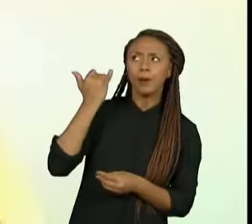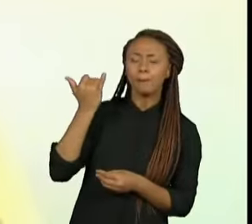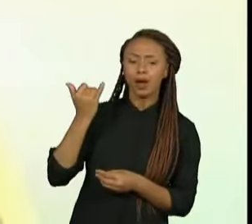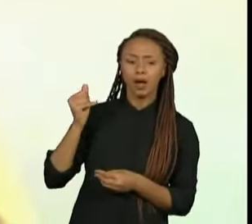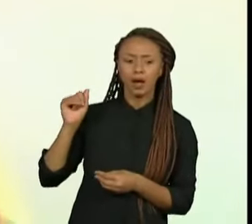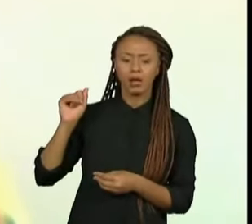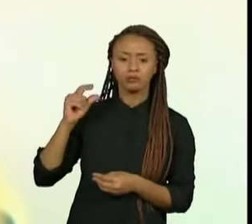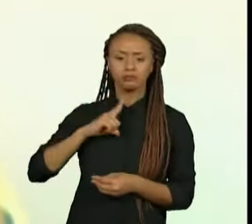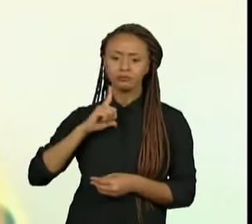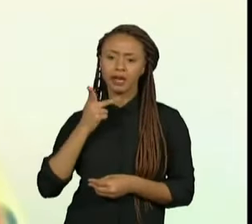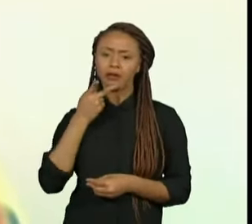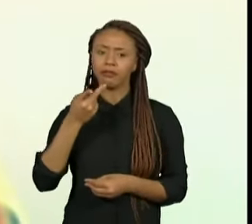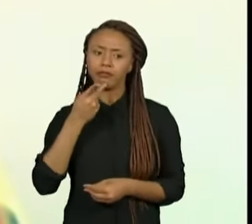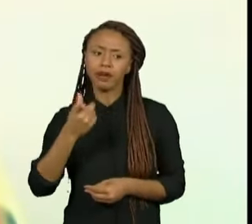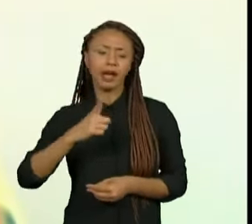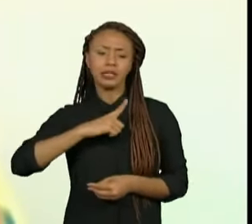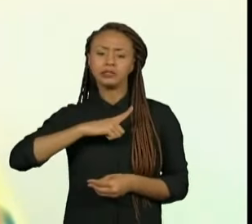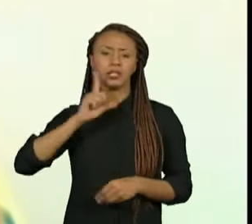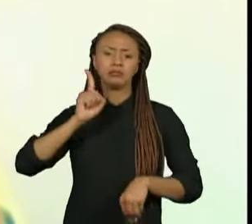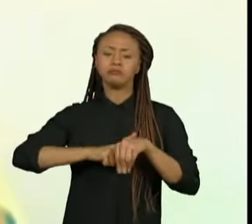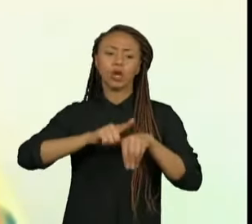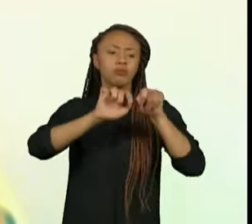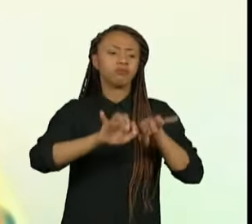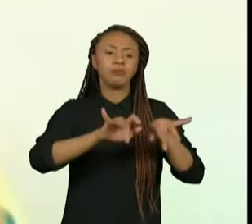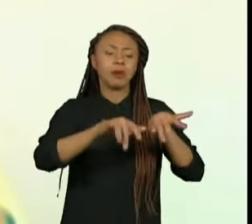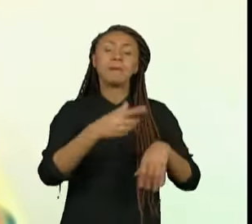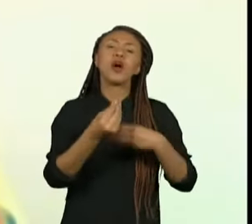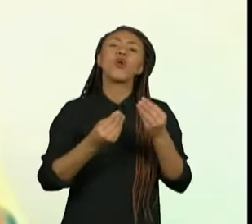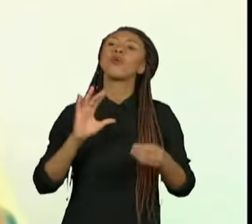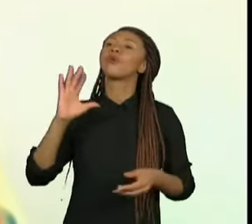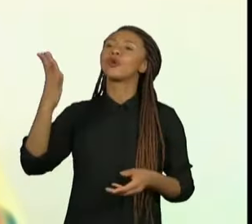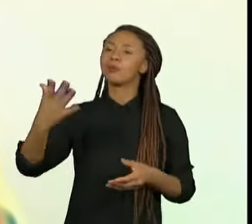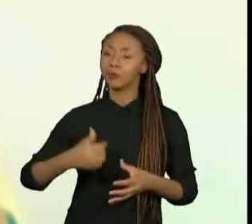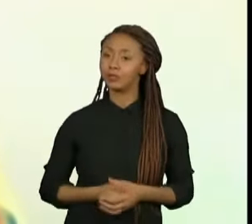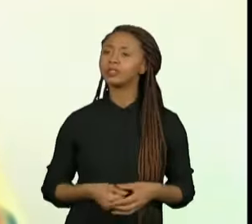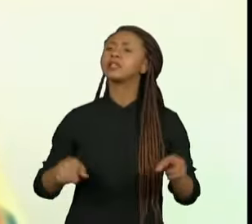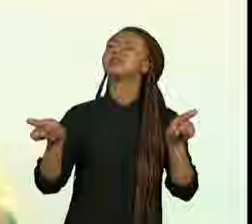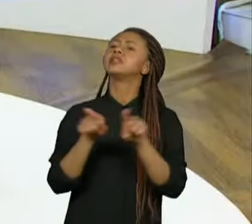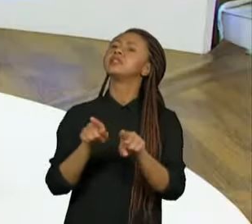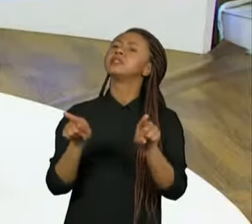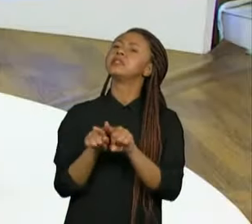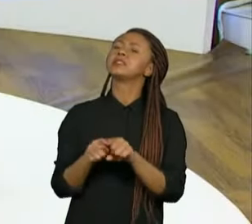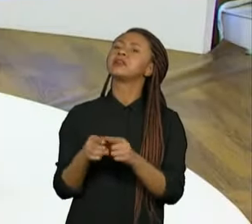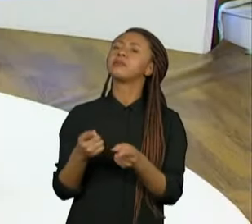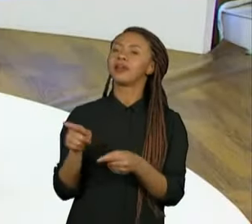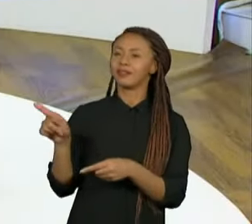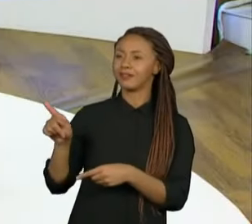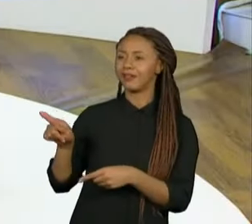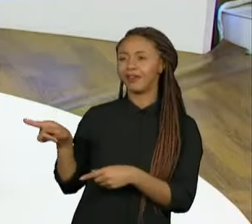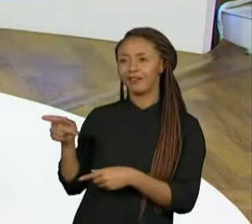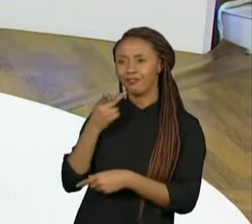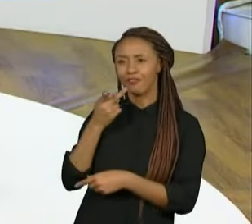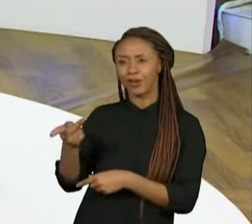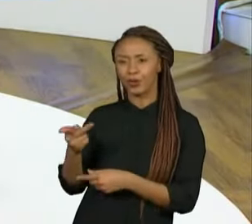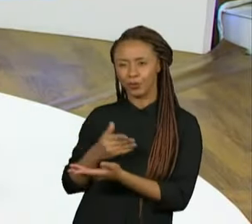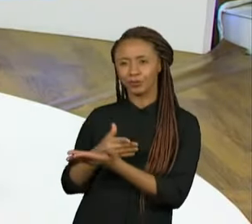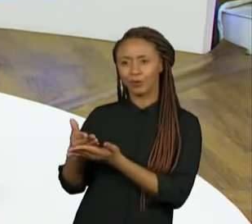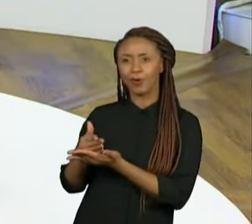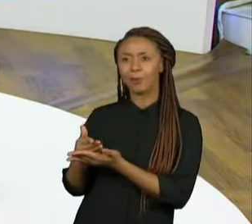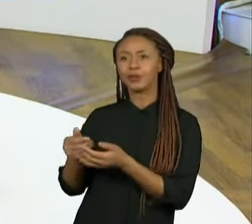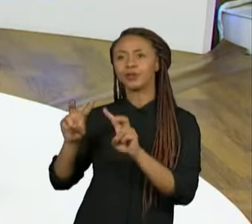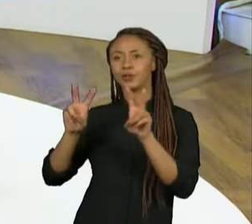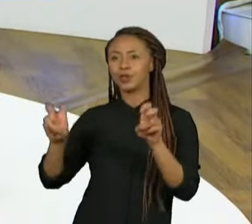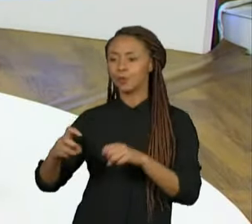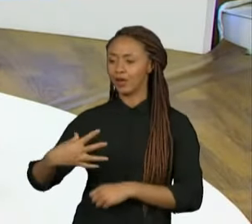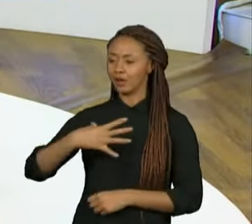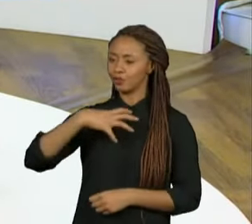vai escrevendo? Ou... Enfim, como funciona isso? E o que, que é, a Vera falou no começo, na abertura, sobre a